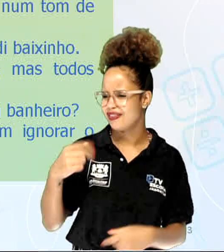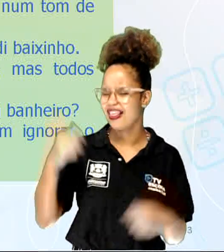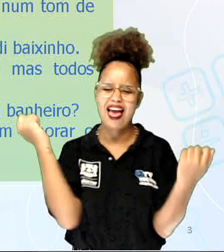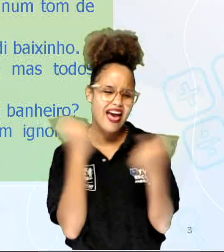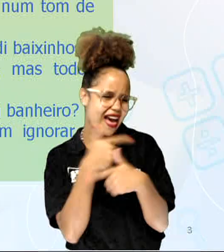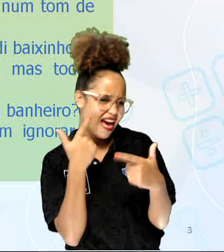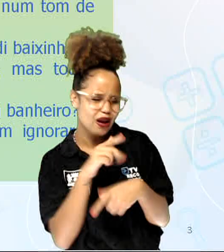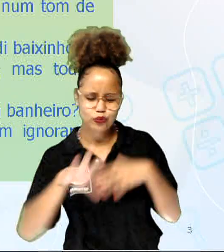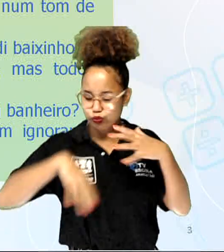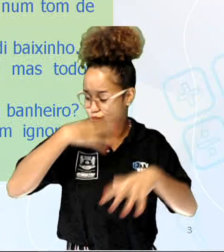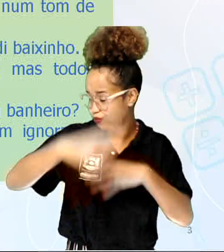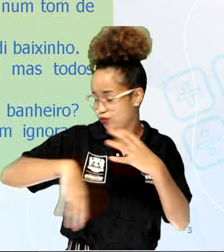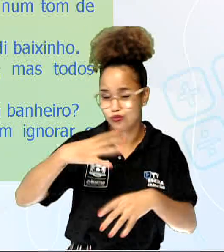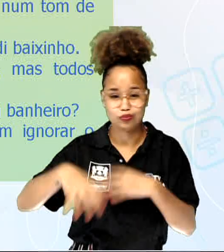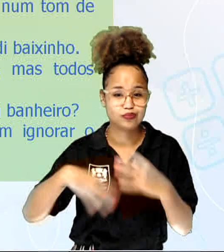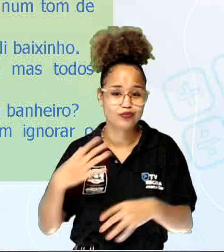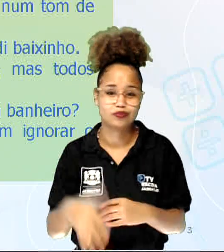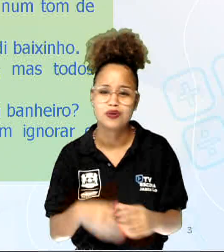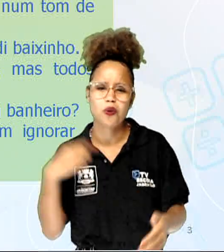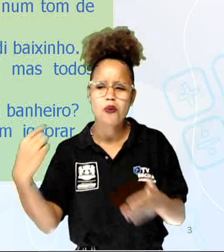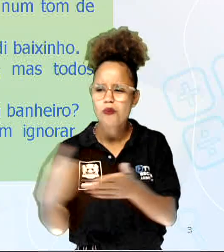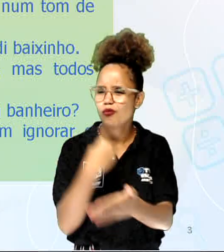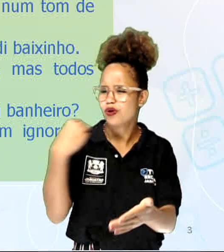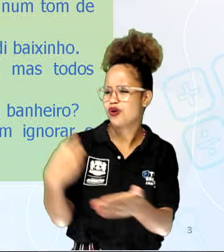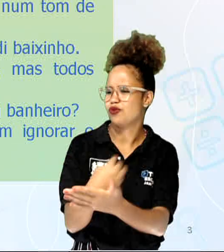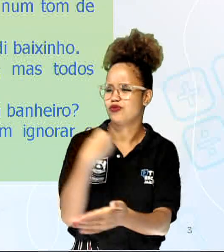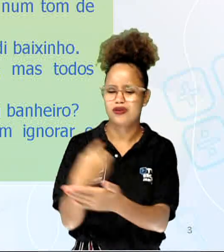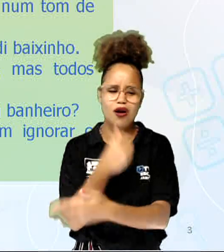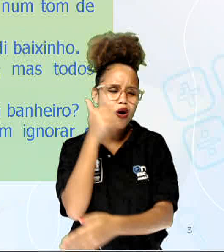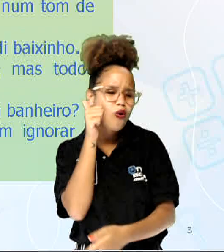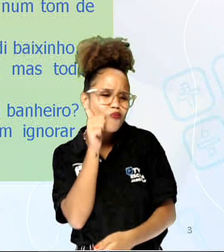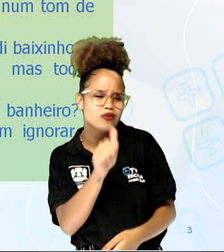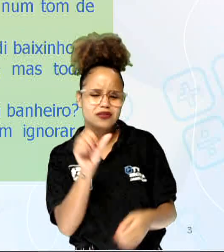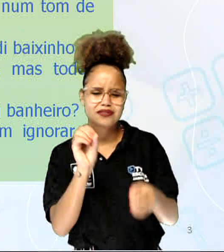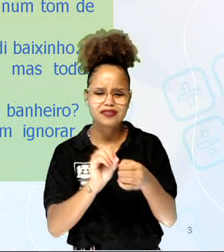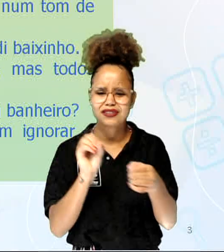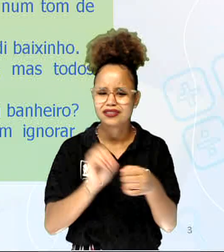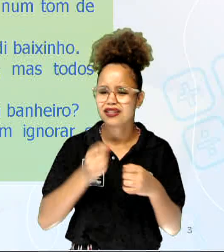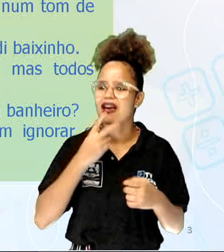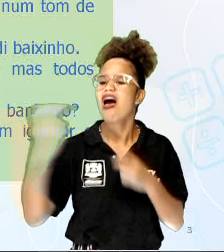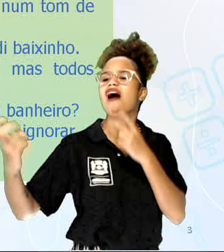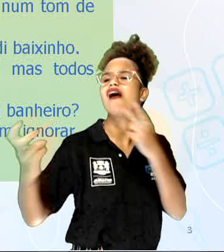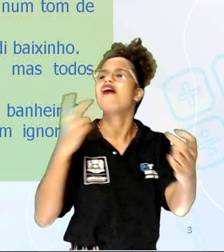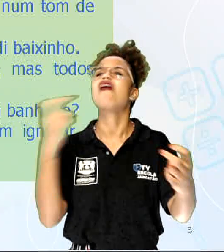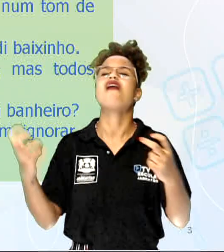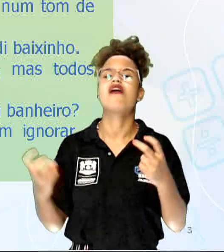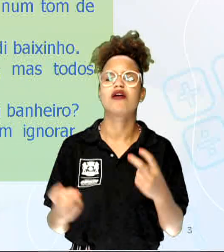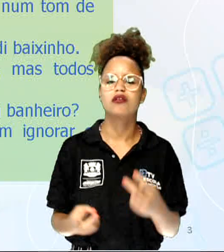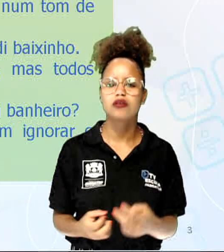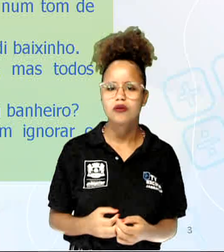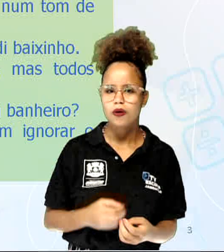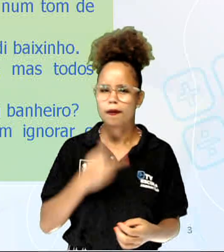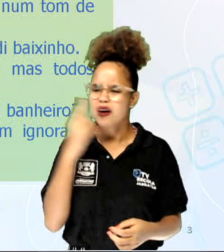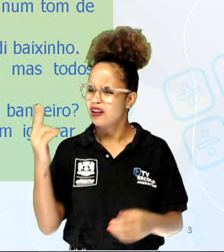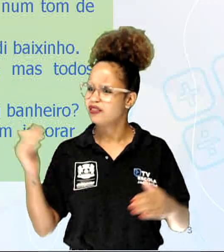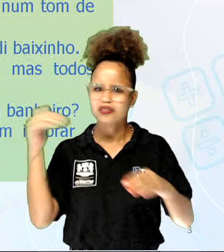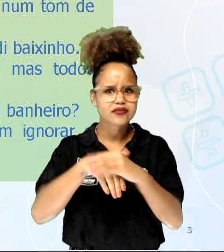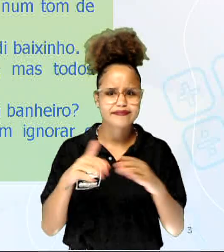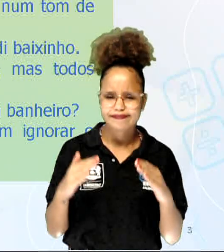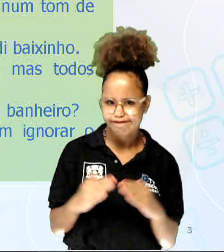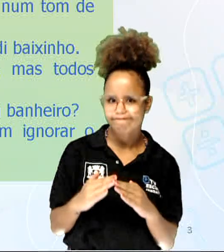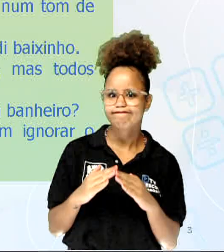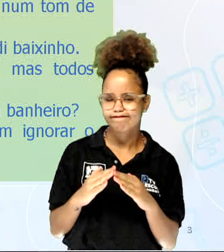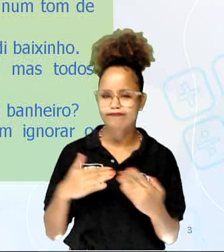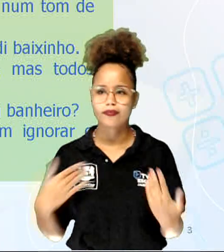meu embaraço, ante as perguntas que aquela senhora me fazia aos berros, como se estivesse em sua casa.